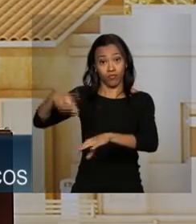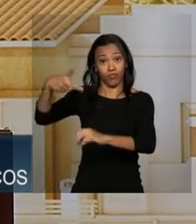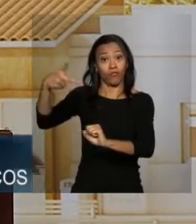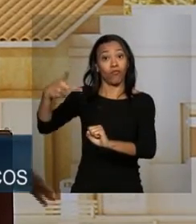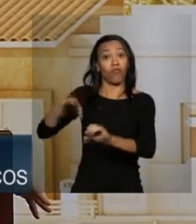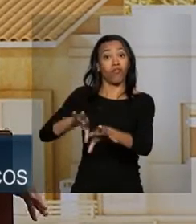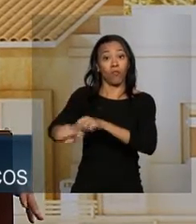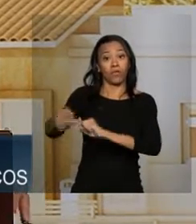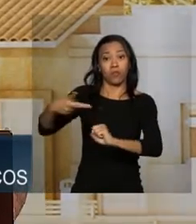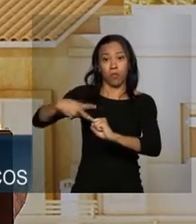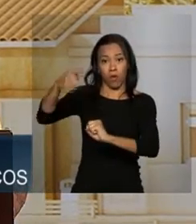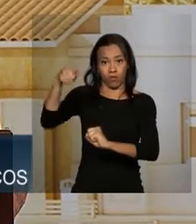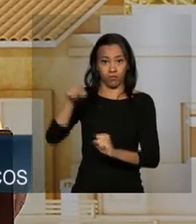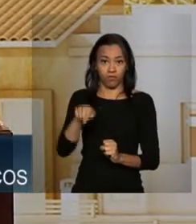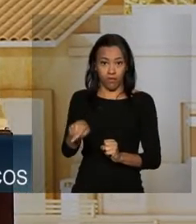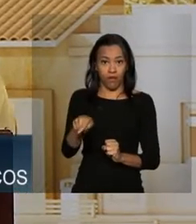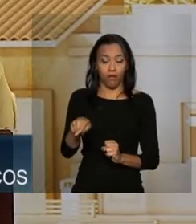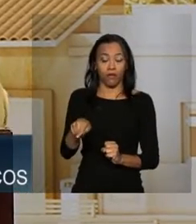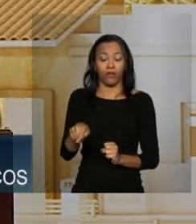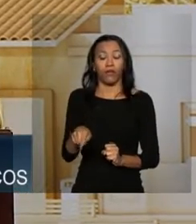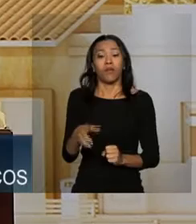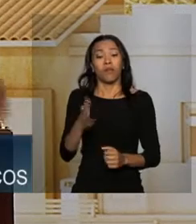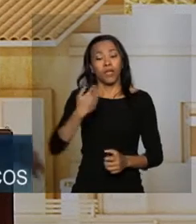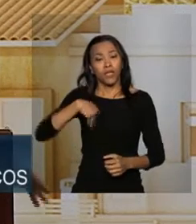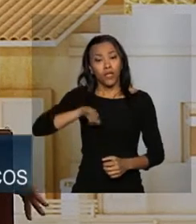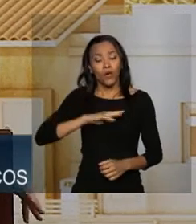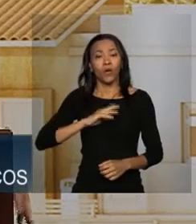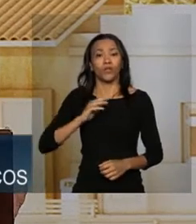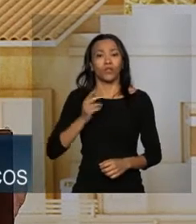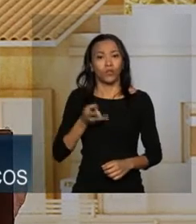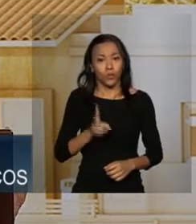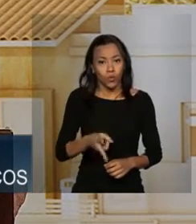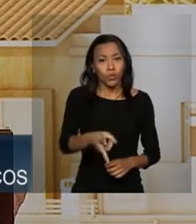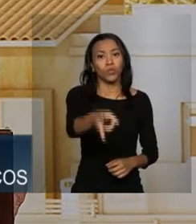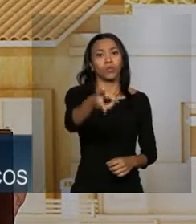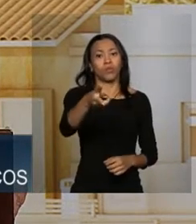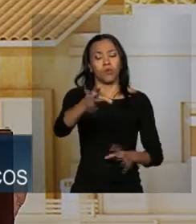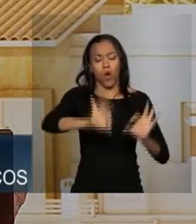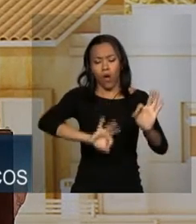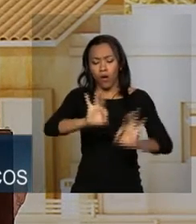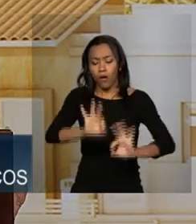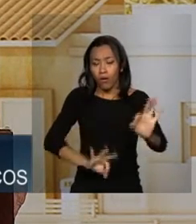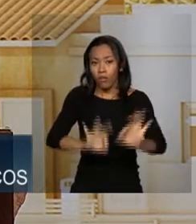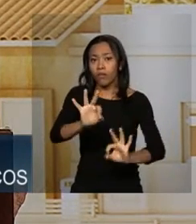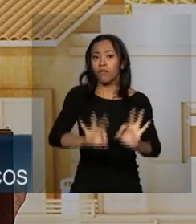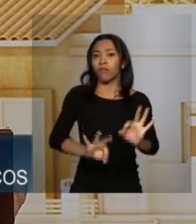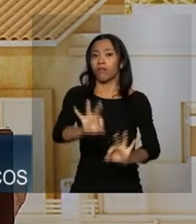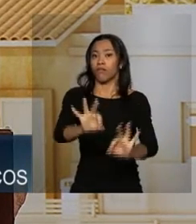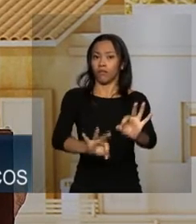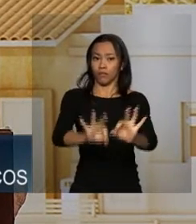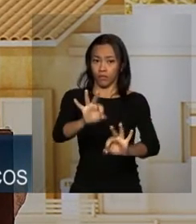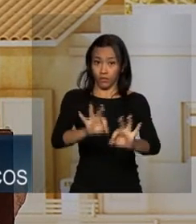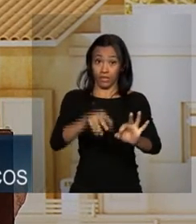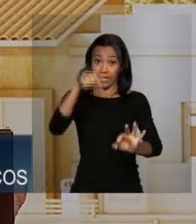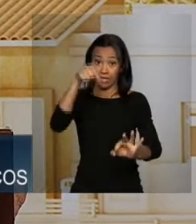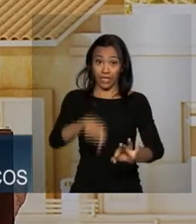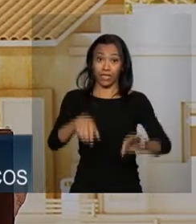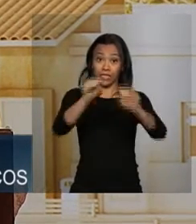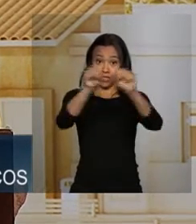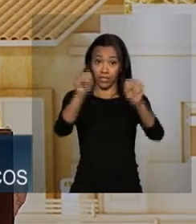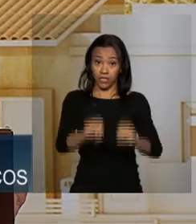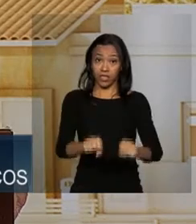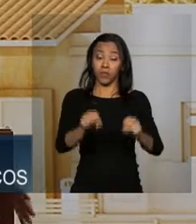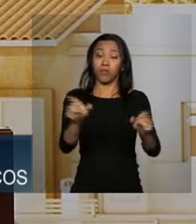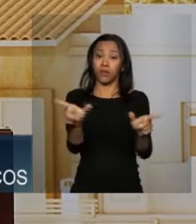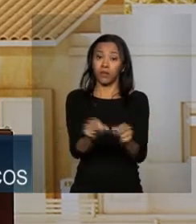a gente complete e de mais um passo no caminho de estruturação de sistema único de